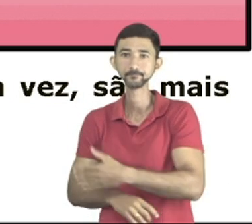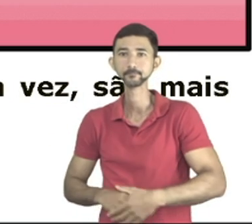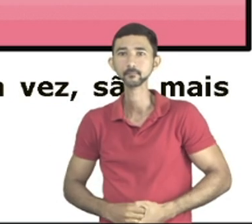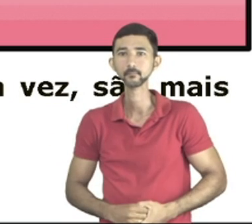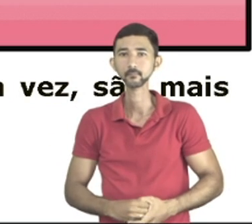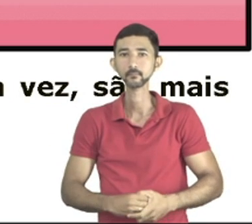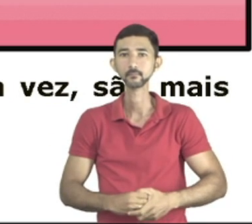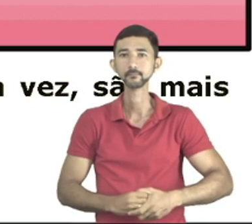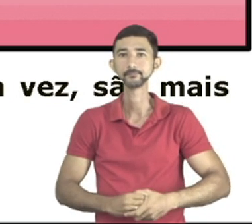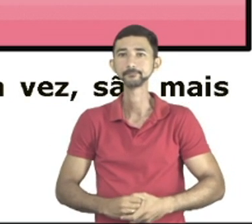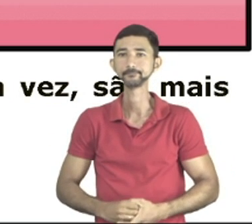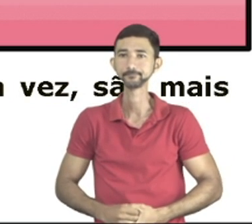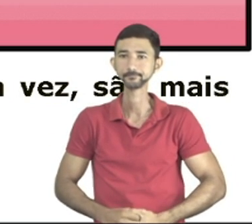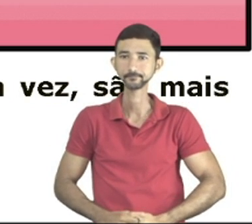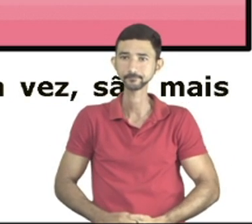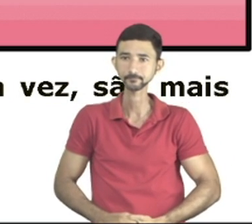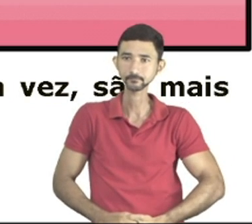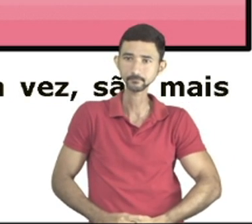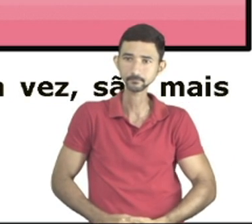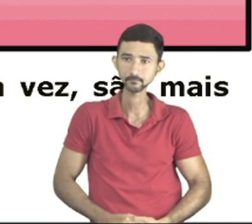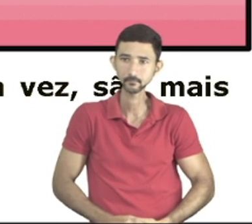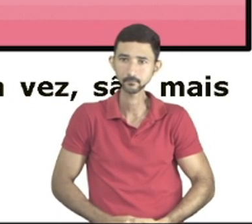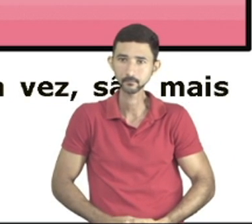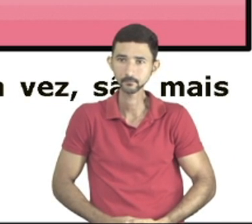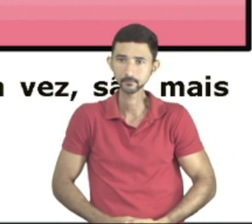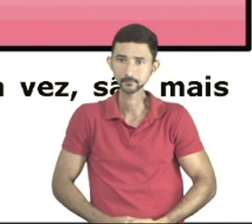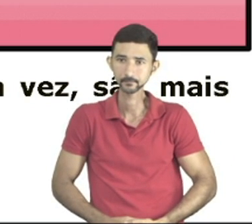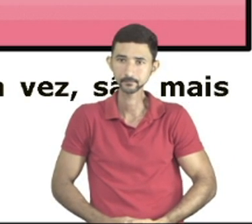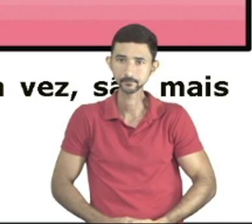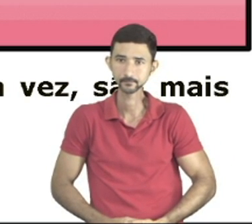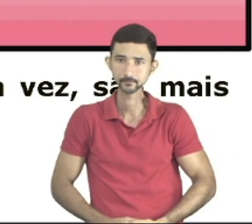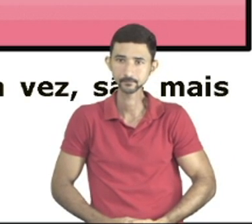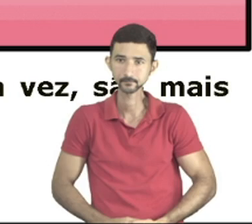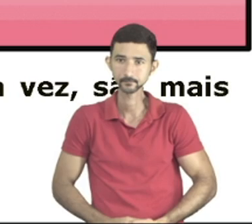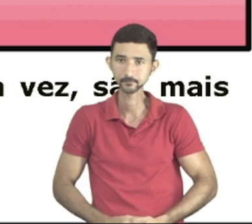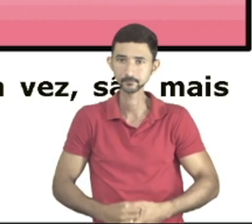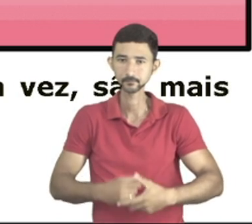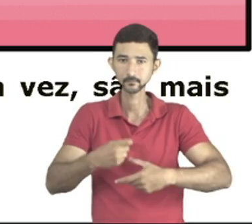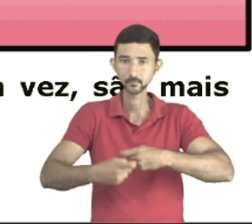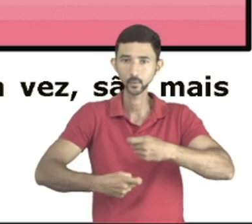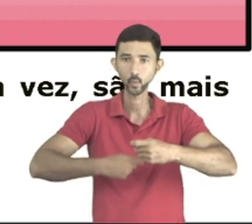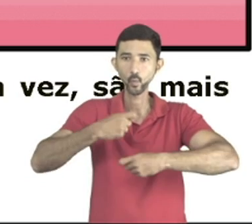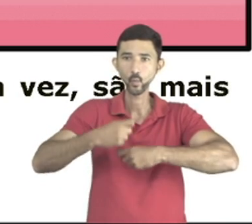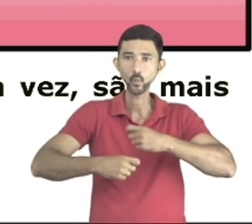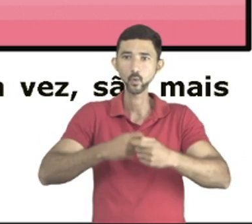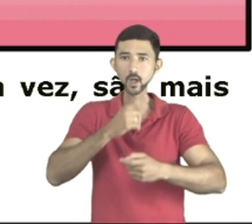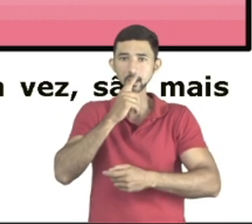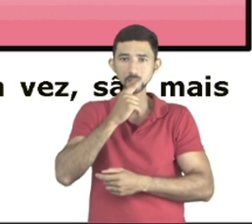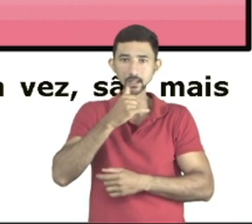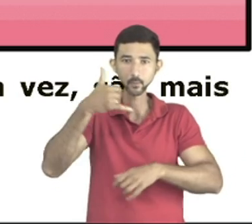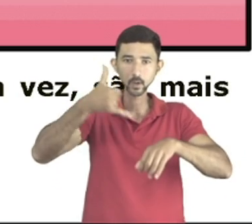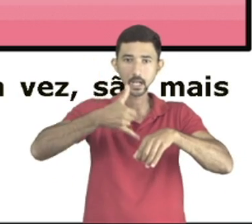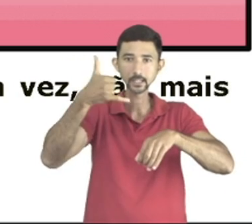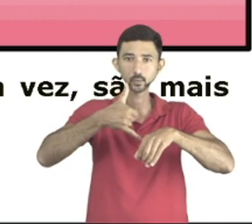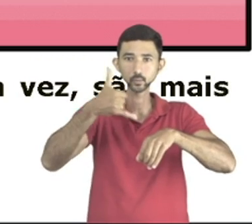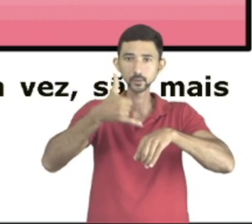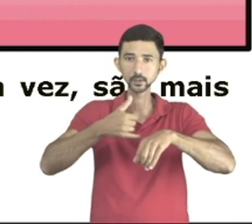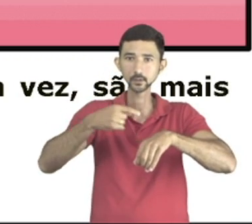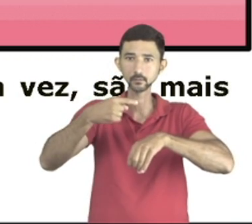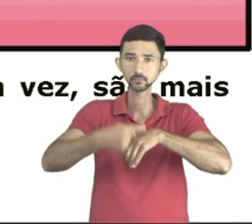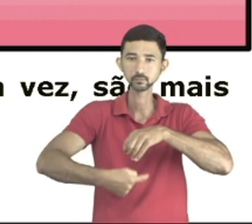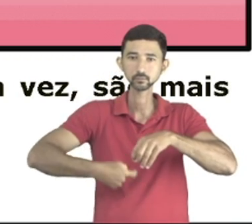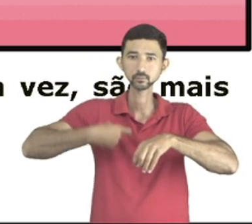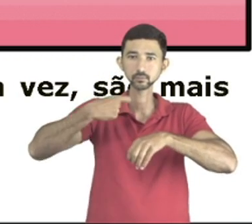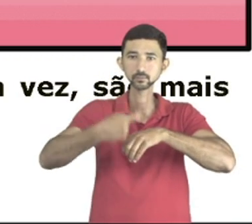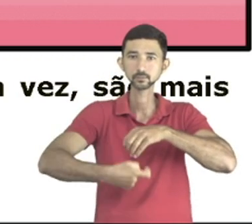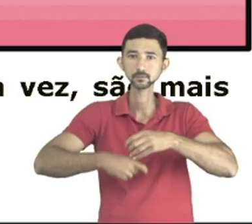olha aí, ó. O carro que tem um motor de 4 tempos, em que a gasolina, ela entra no pistão do motor,